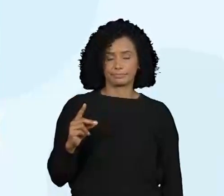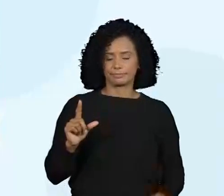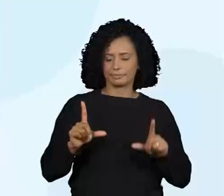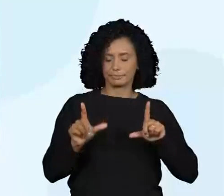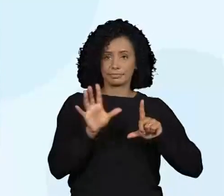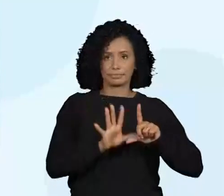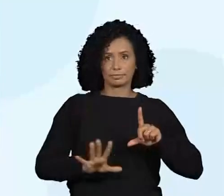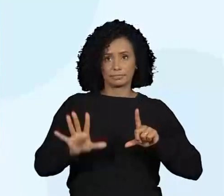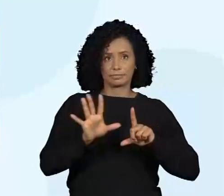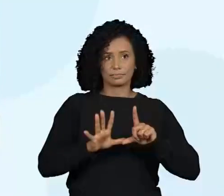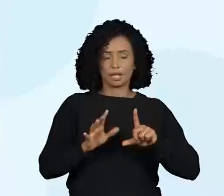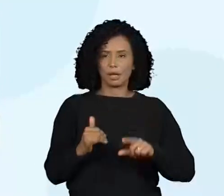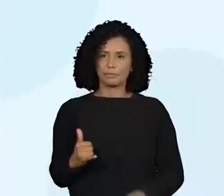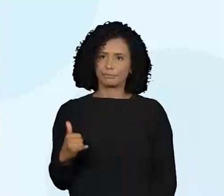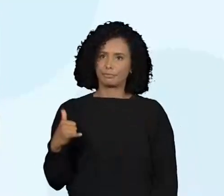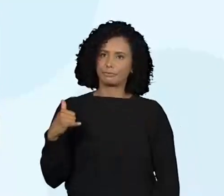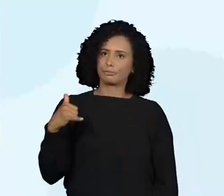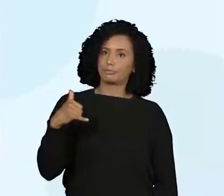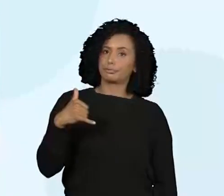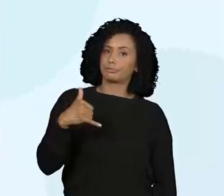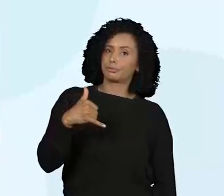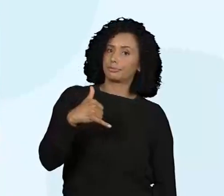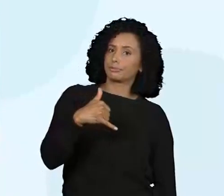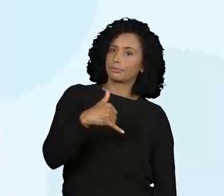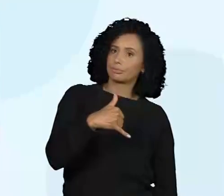Aqui a gente já percebe um avião.